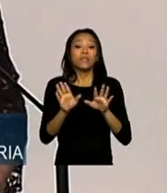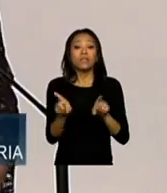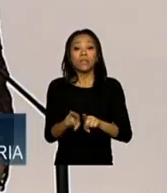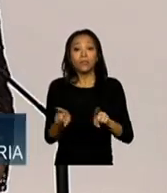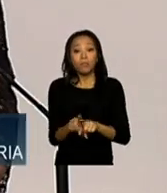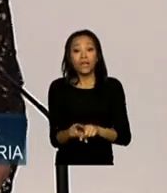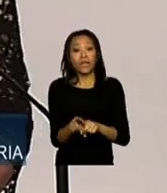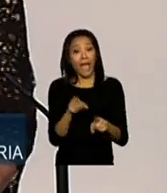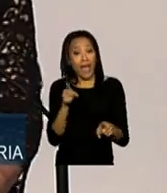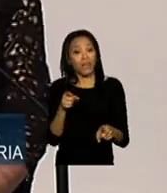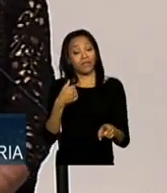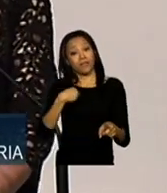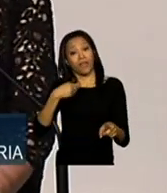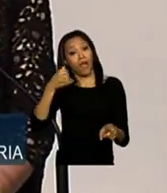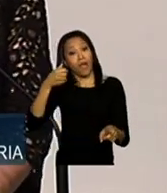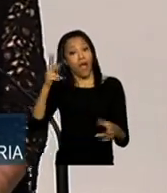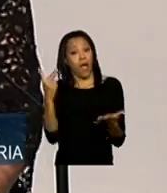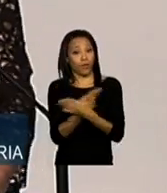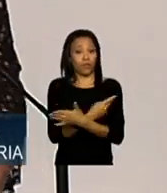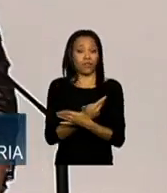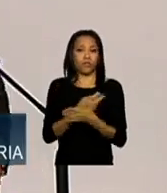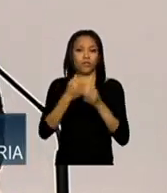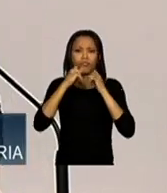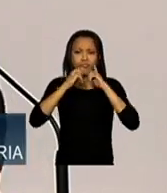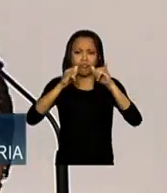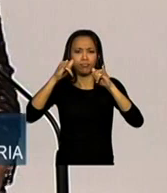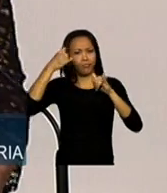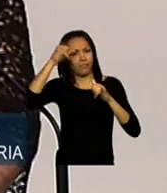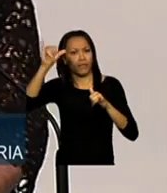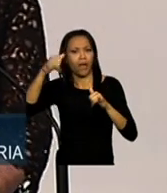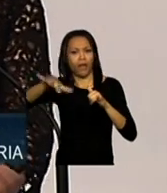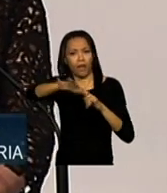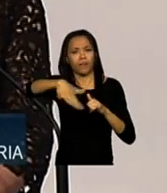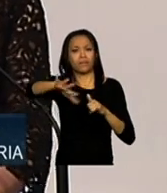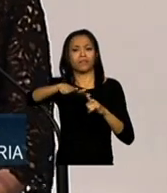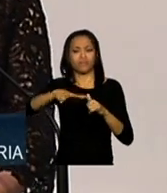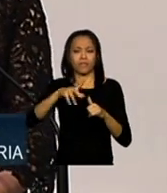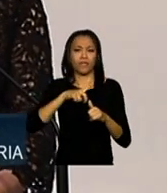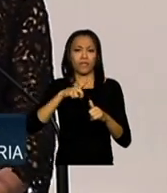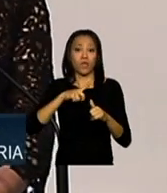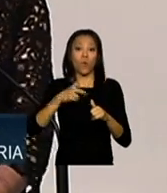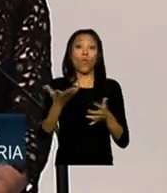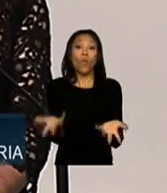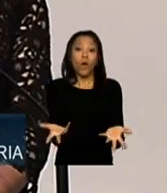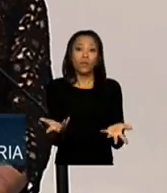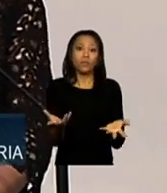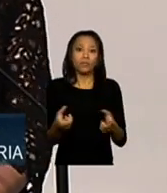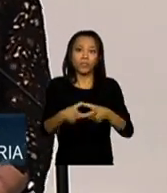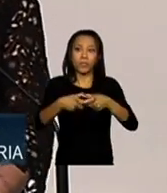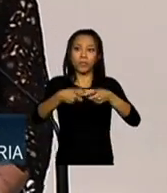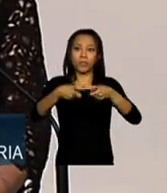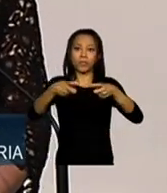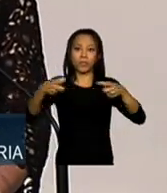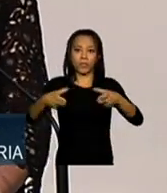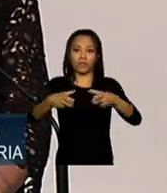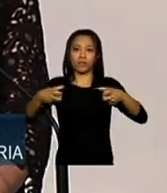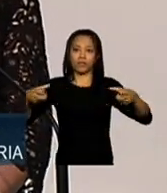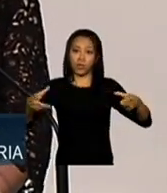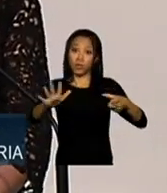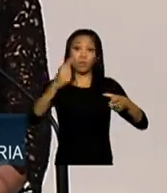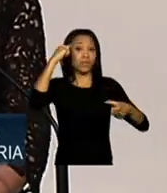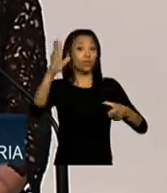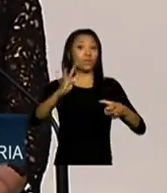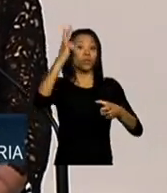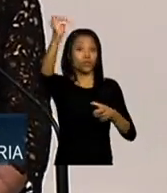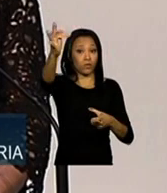e eventuais gargalos energéticos gravíssimos quando se trata de crescimento e de futuro.